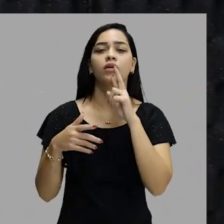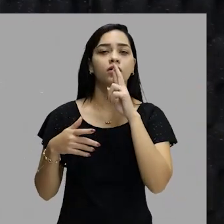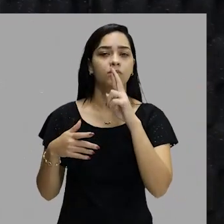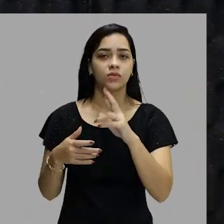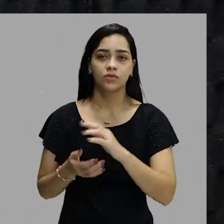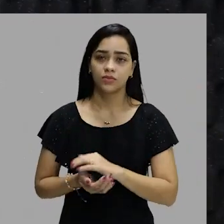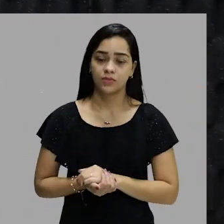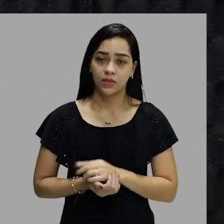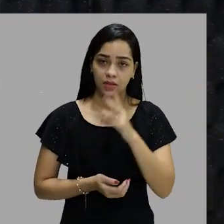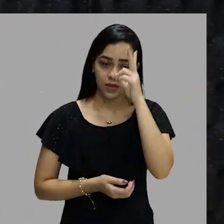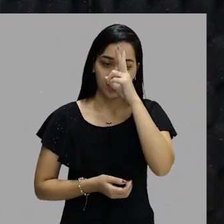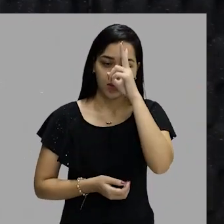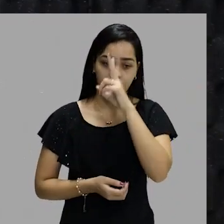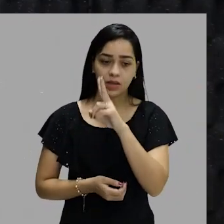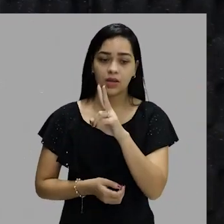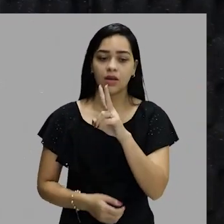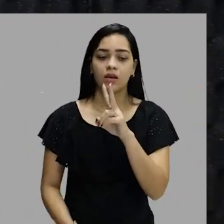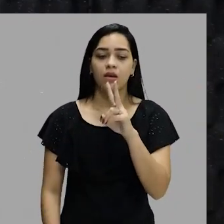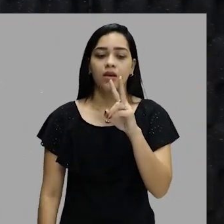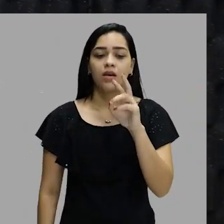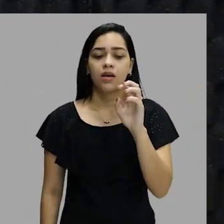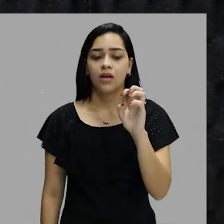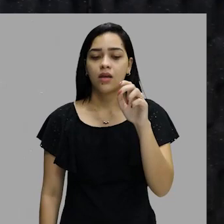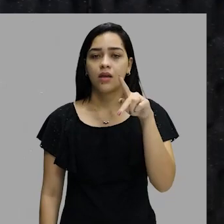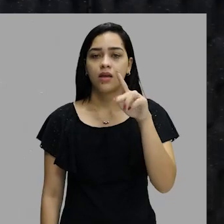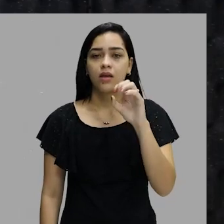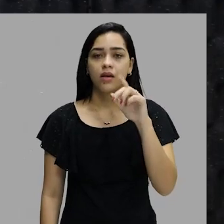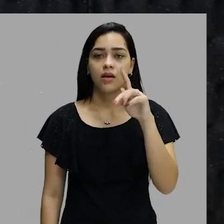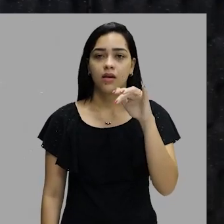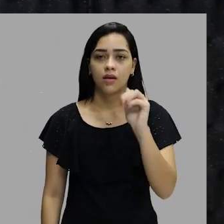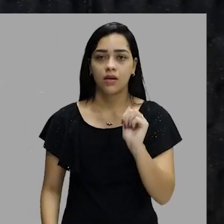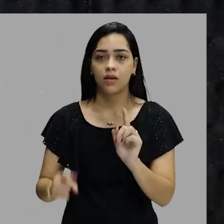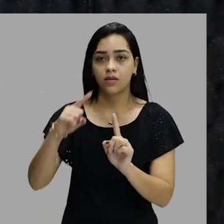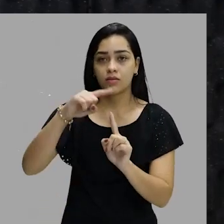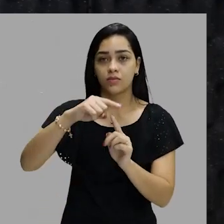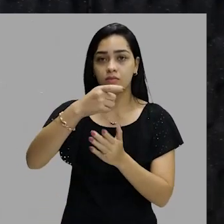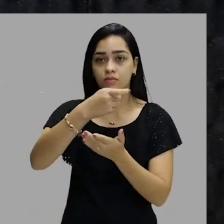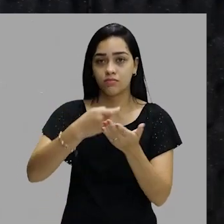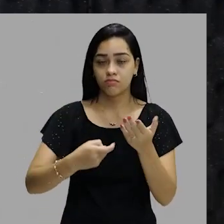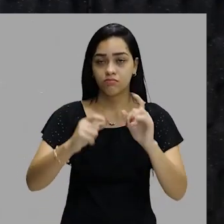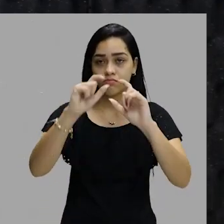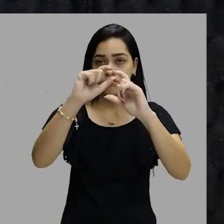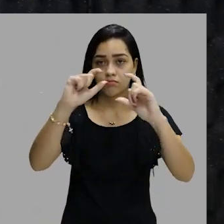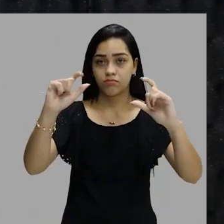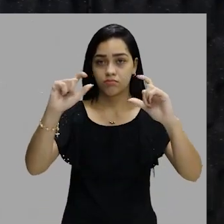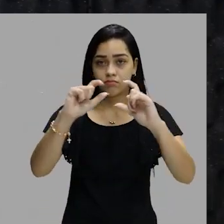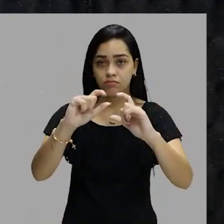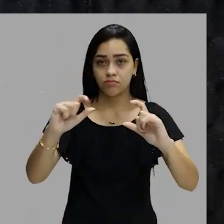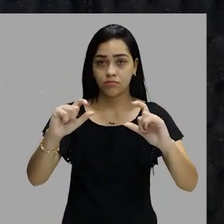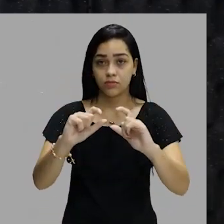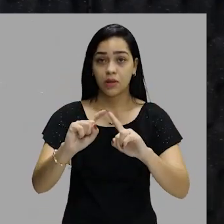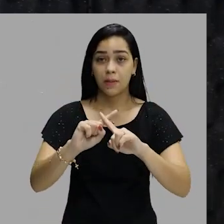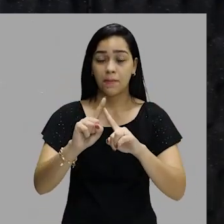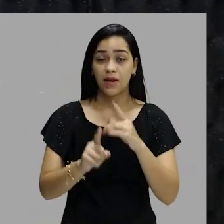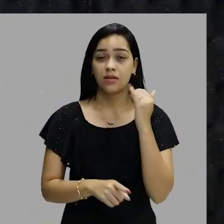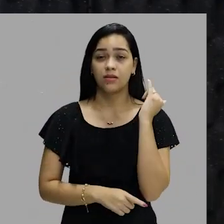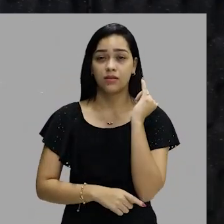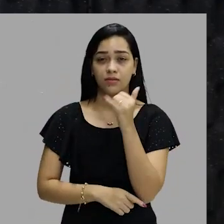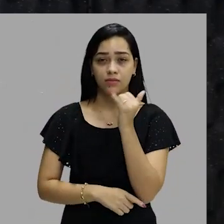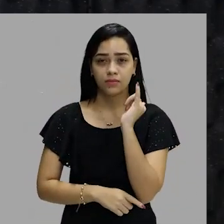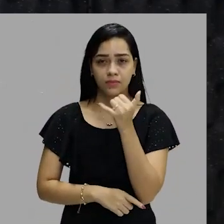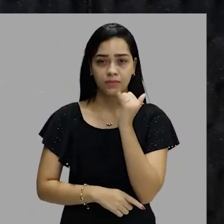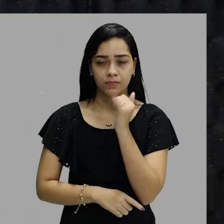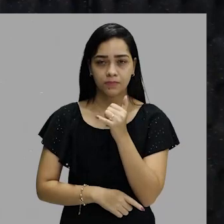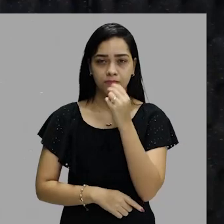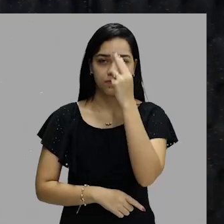lembrando aqui, a epopeia é um tipo de texto escrito em versos, porém é uma narração